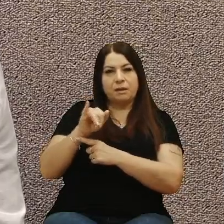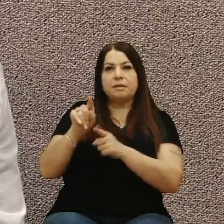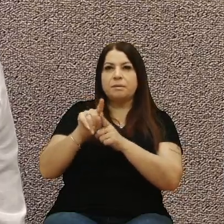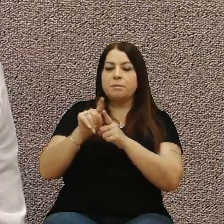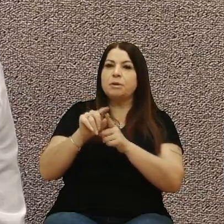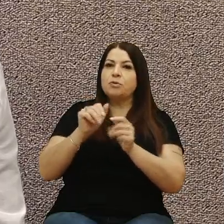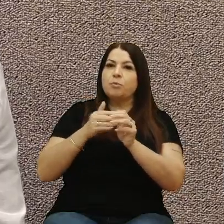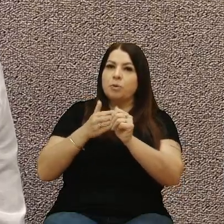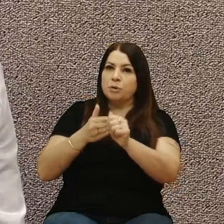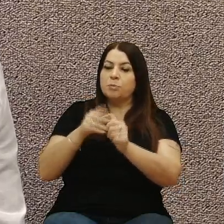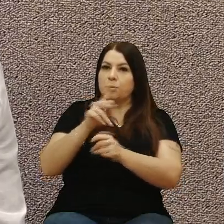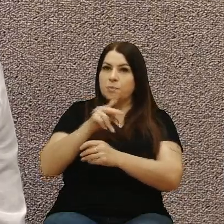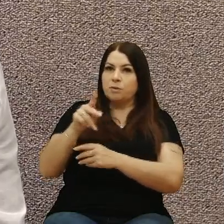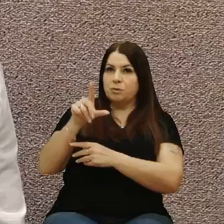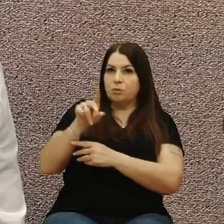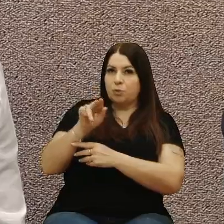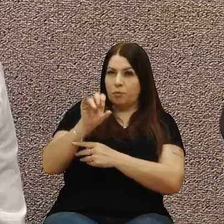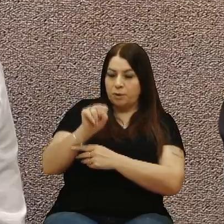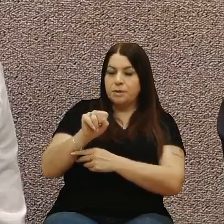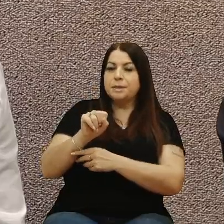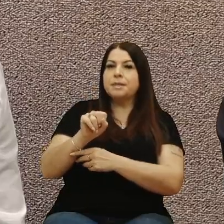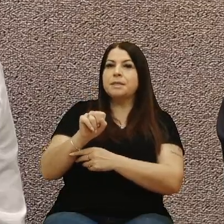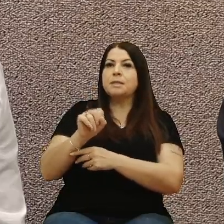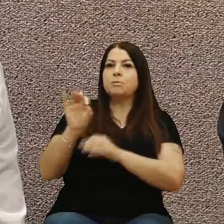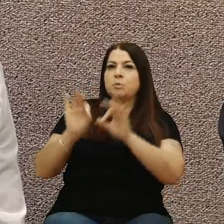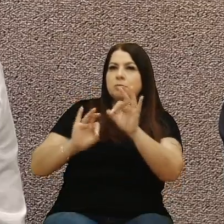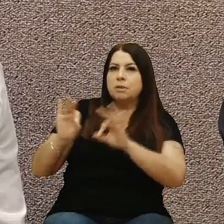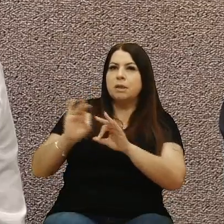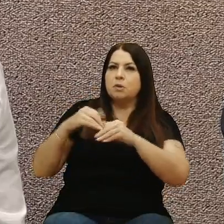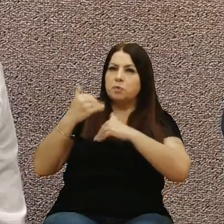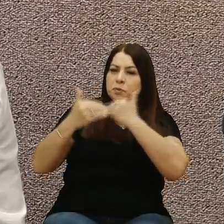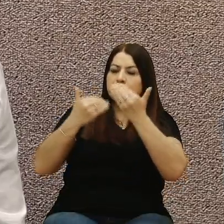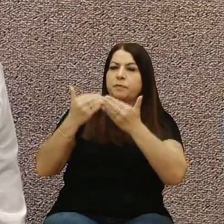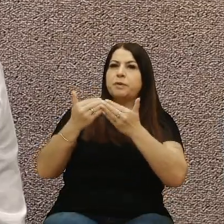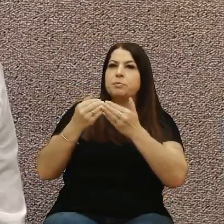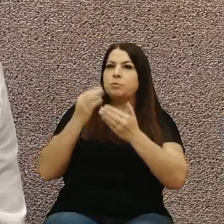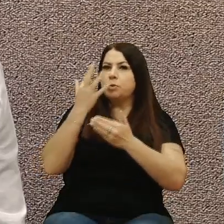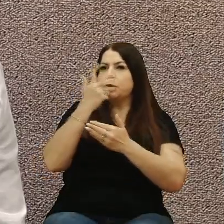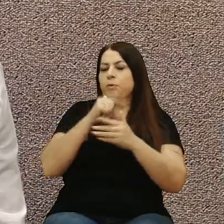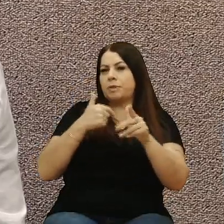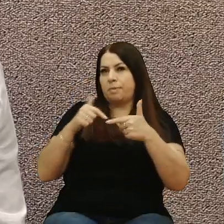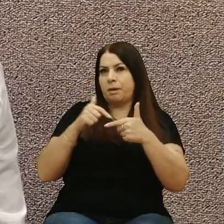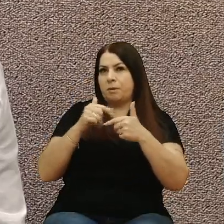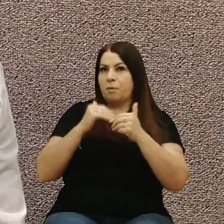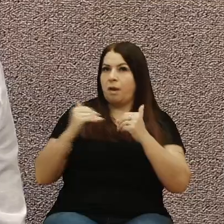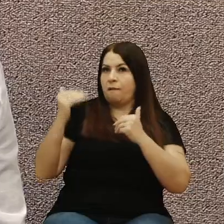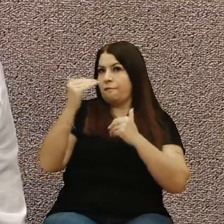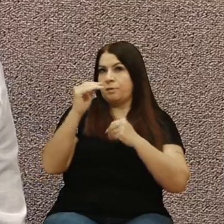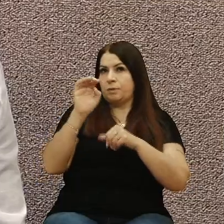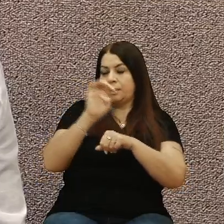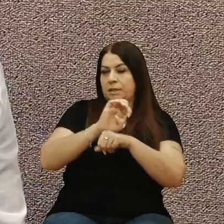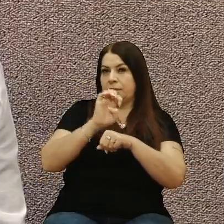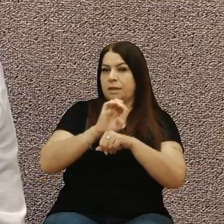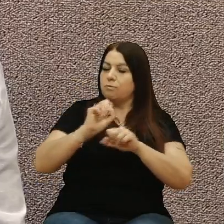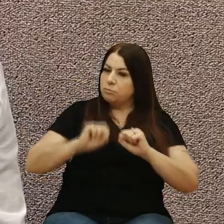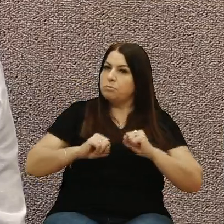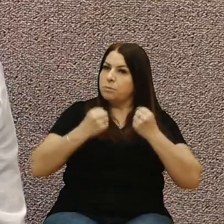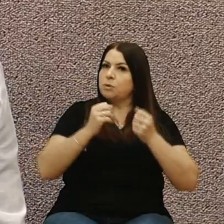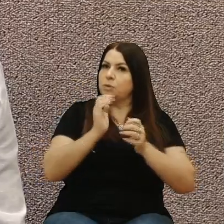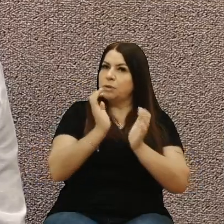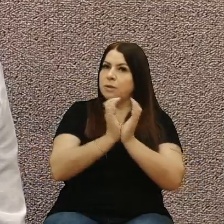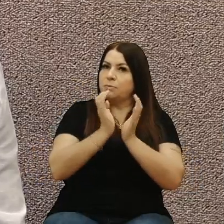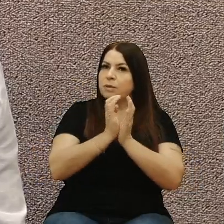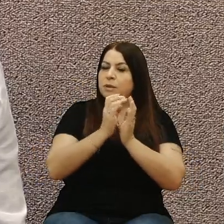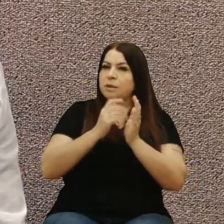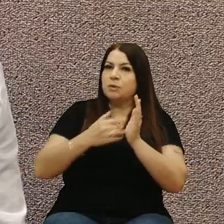do professor Luiz Henrique Ribeiro, que projetaram e desenvolveram um belo trabalho a nível estadual e, com muito empenho, a equipe chegou à